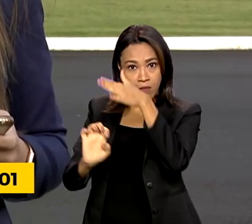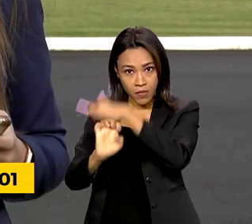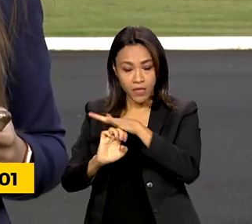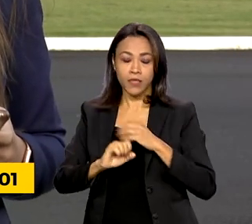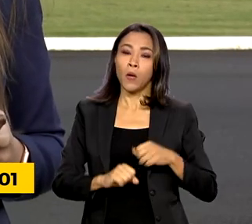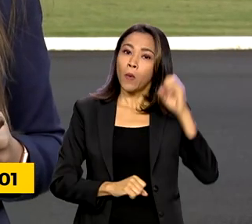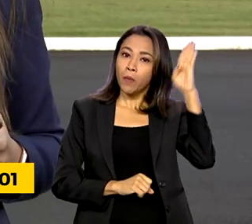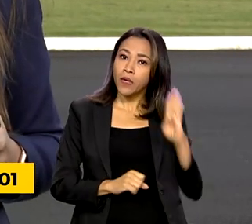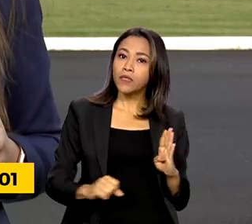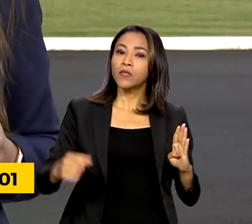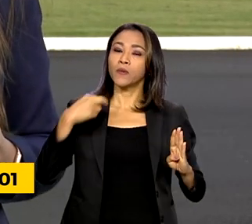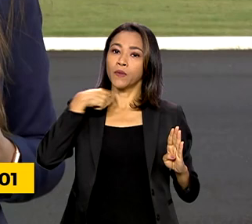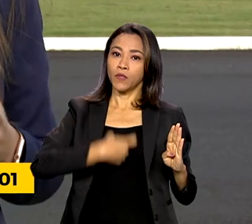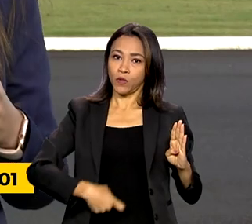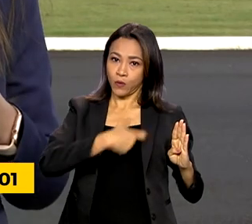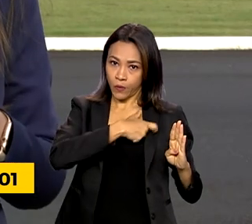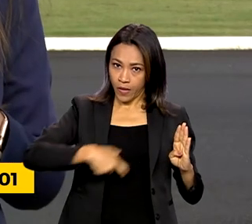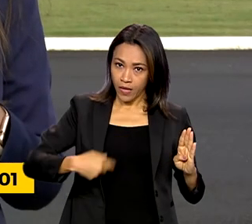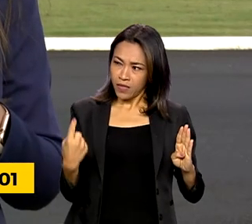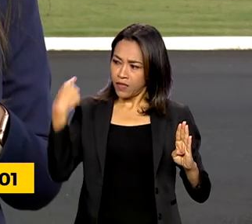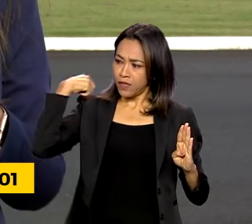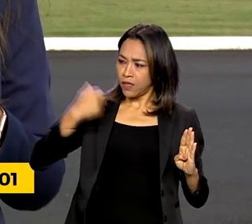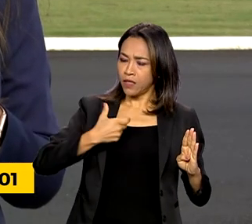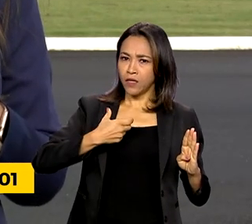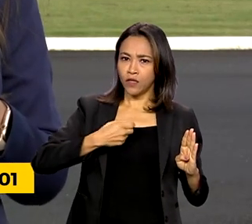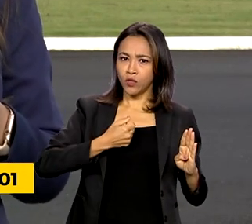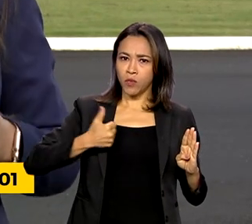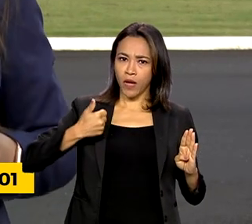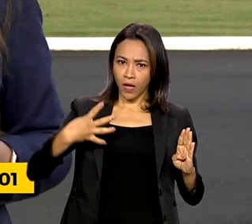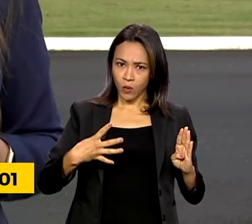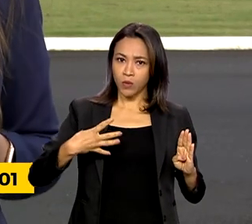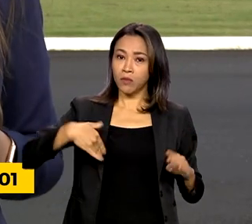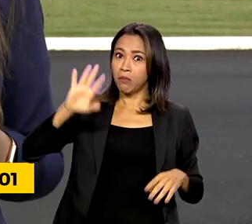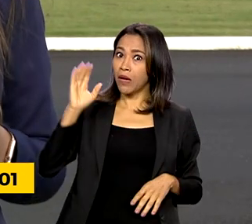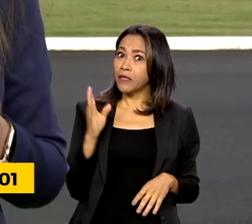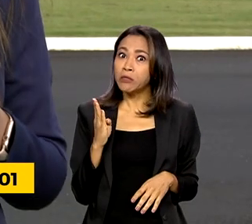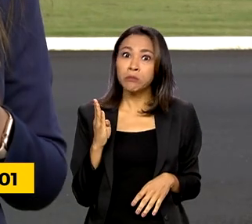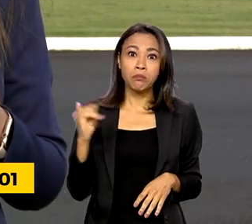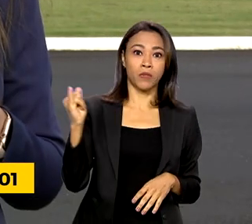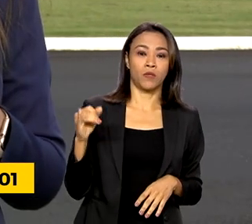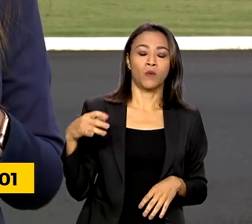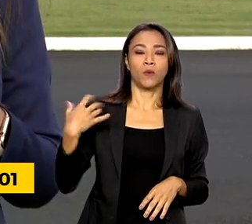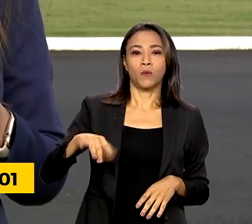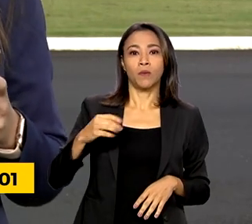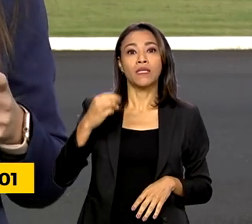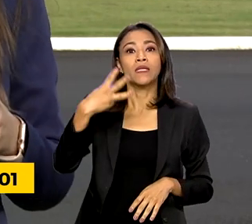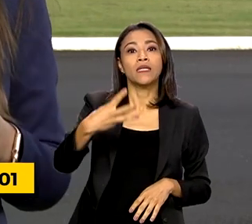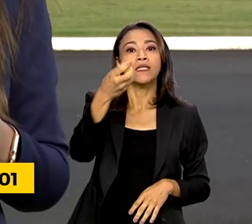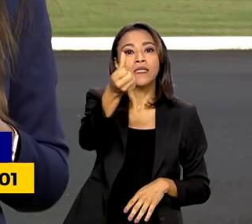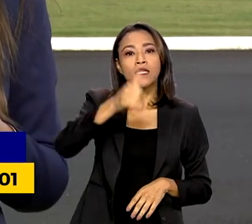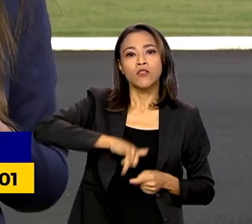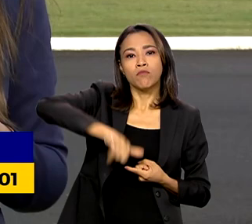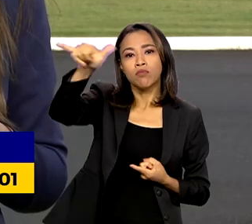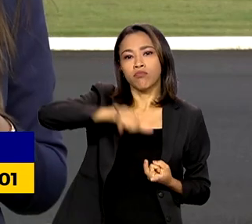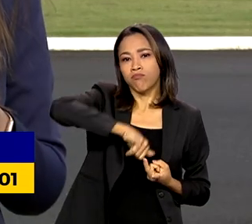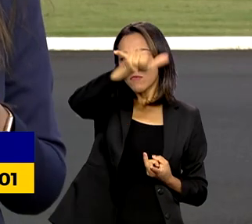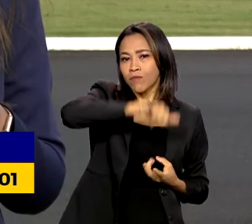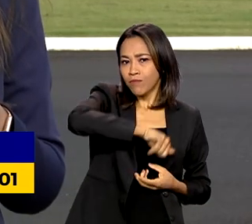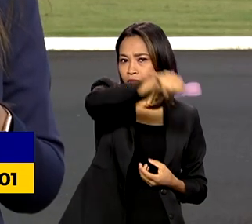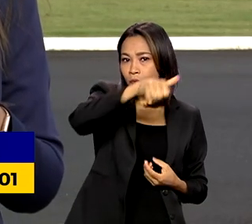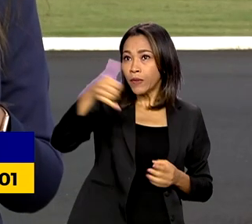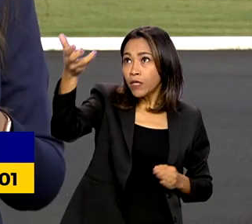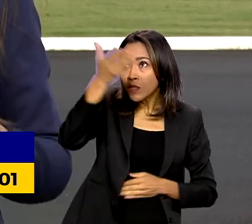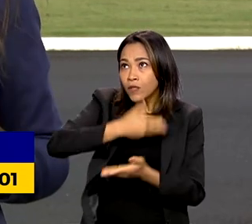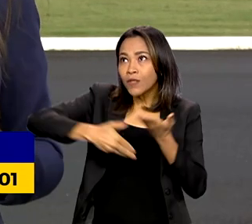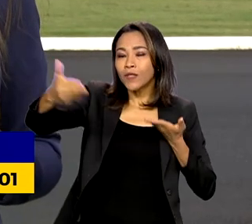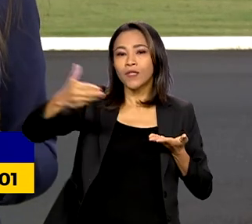Suécia assinaram um acordo de mais de 5 bilhões de dólares para a aquisição de 36 aeronaves, incluindo a transferência de